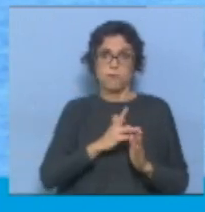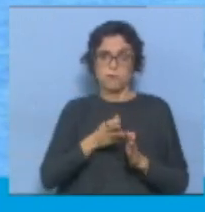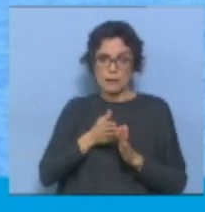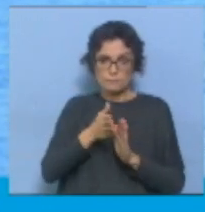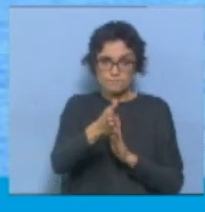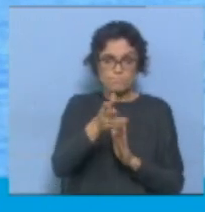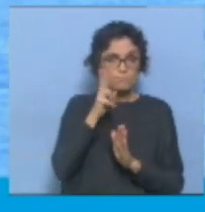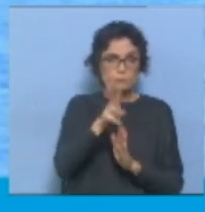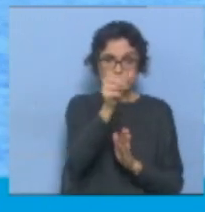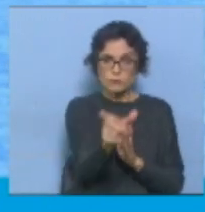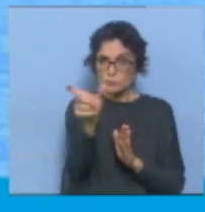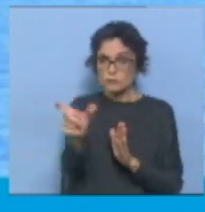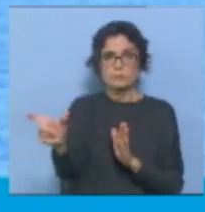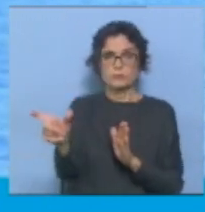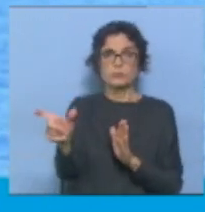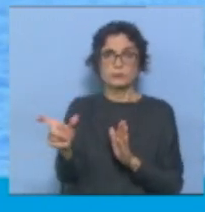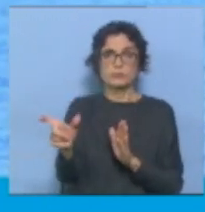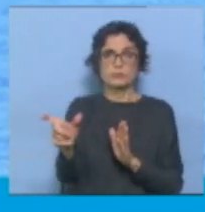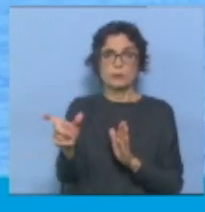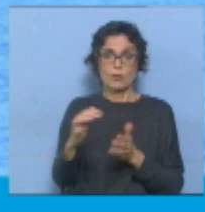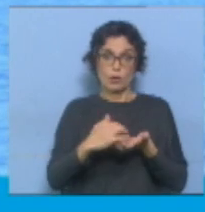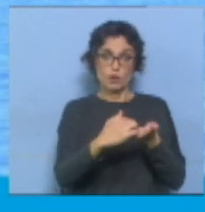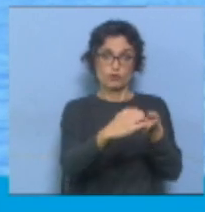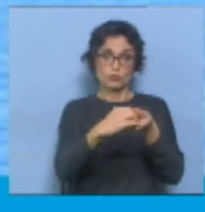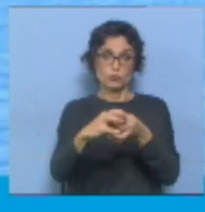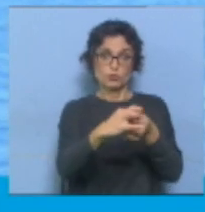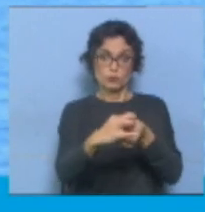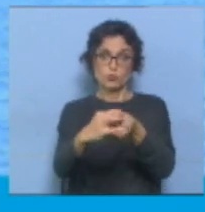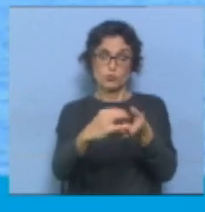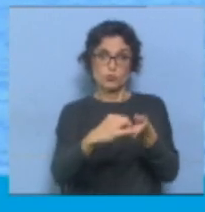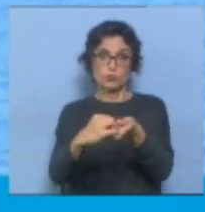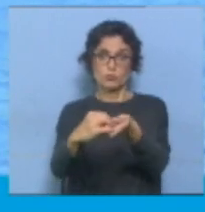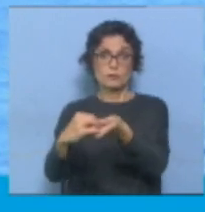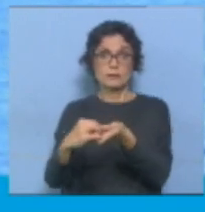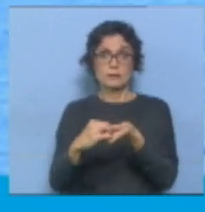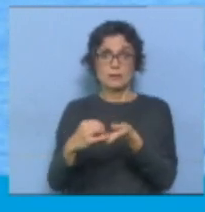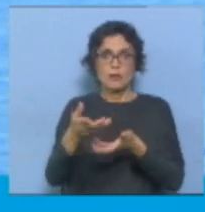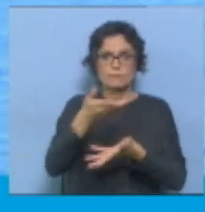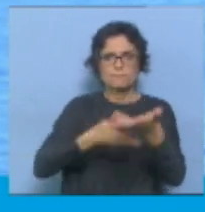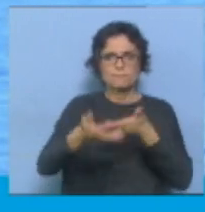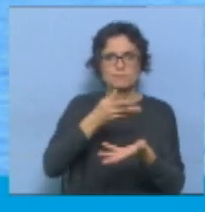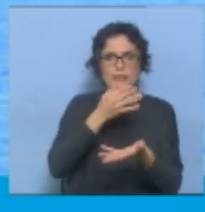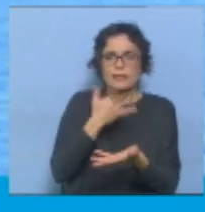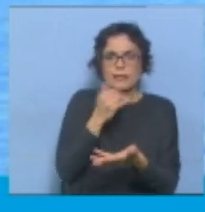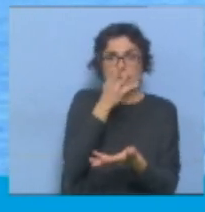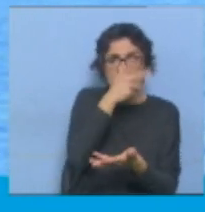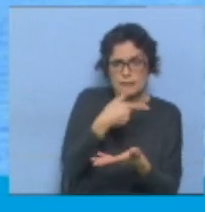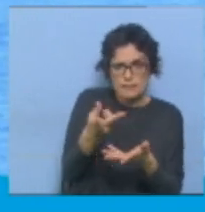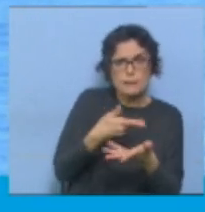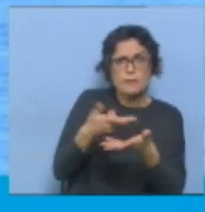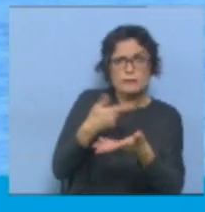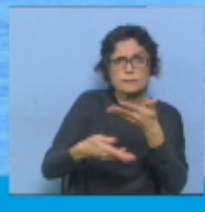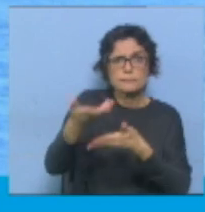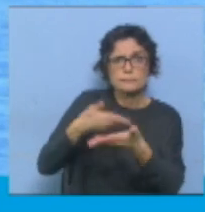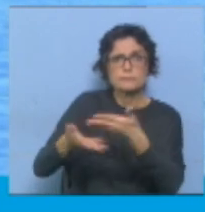horizontal, de olhar para o nosso lado e ser solidário, partilhar as alegrias e as tristezas dos nossos irmãos. Terminava dizendo